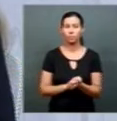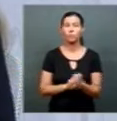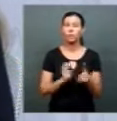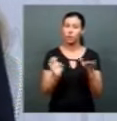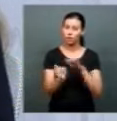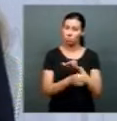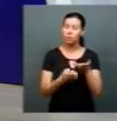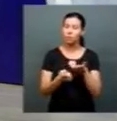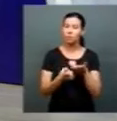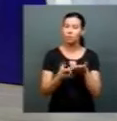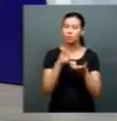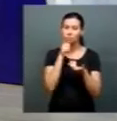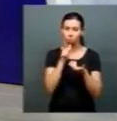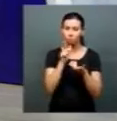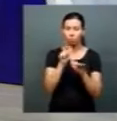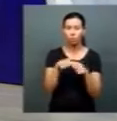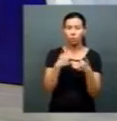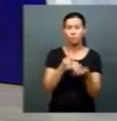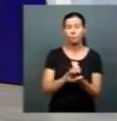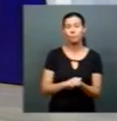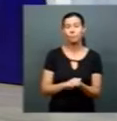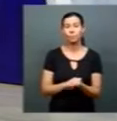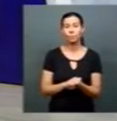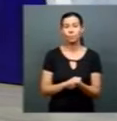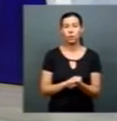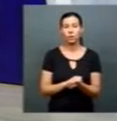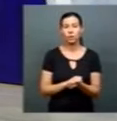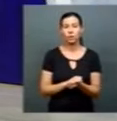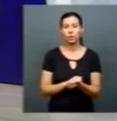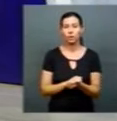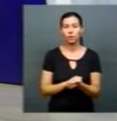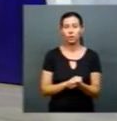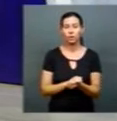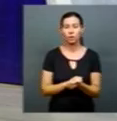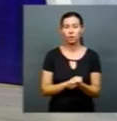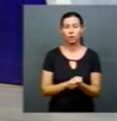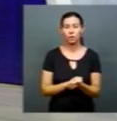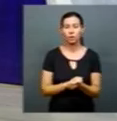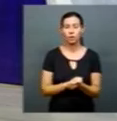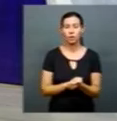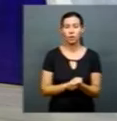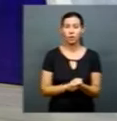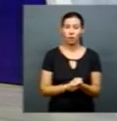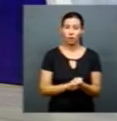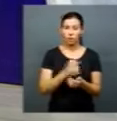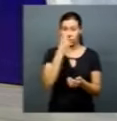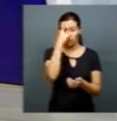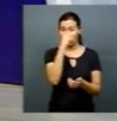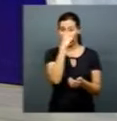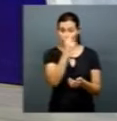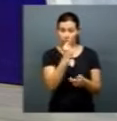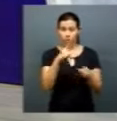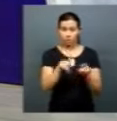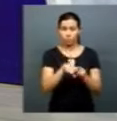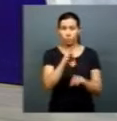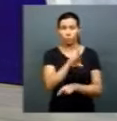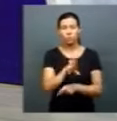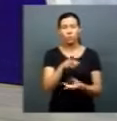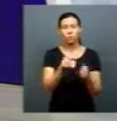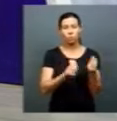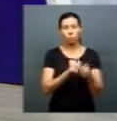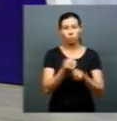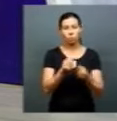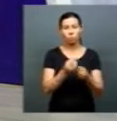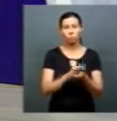de sucesso. Ô, Verica, eu acrescento da pergunta do Betting, a situação de do Triângulo Mineiro e de Uberlândia, como é que está nessa coisa